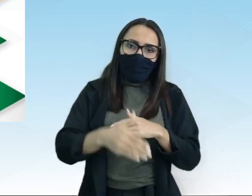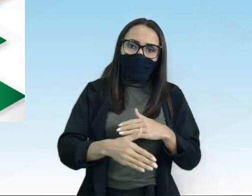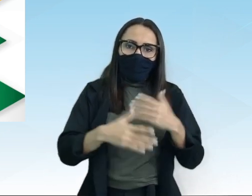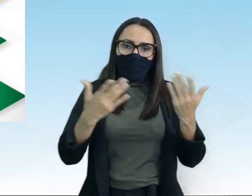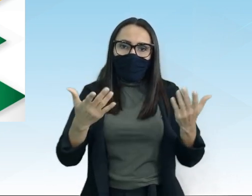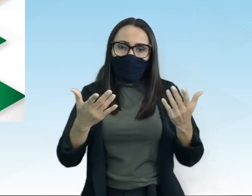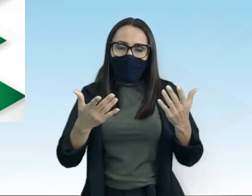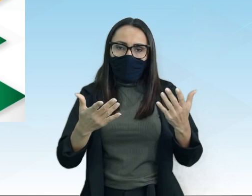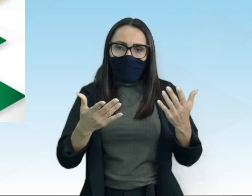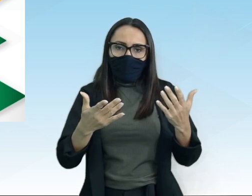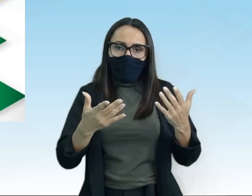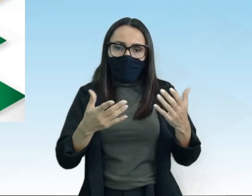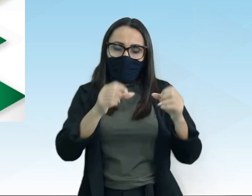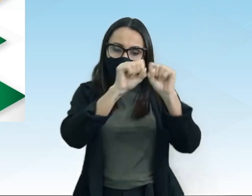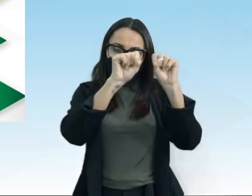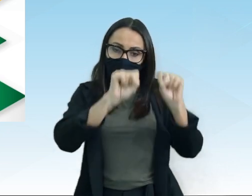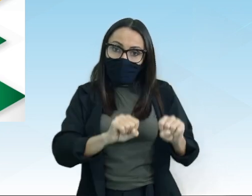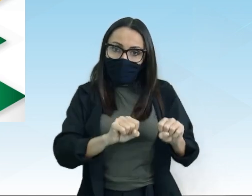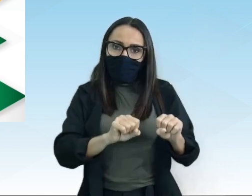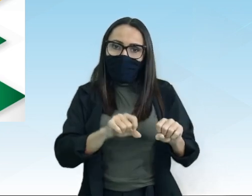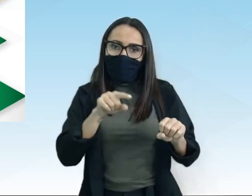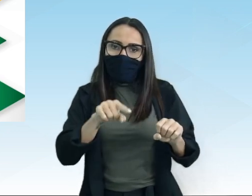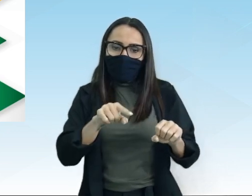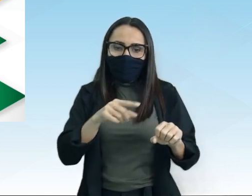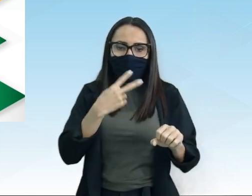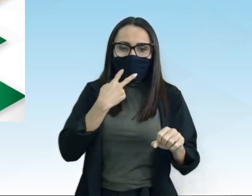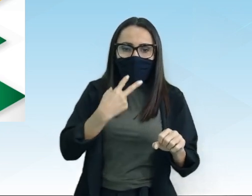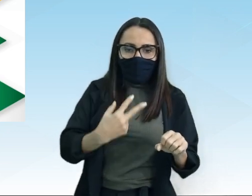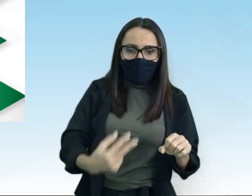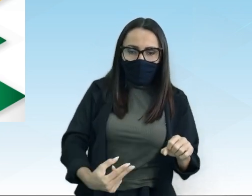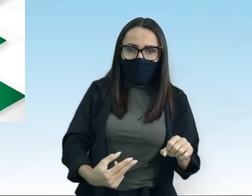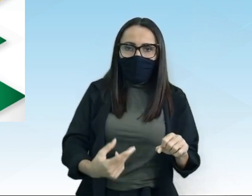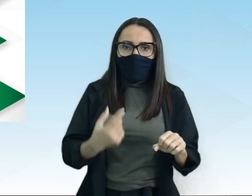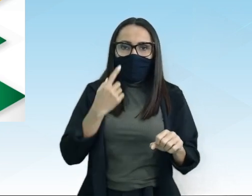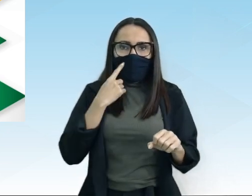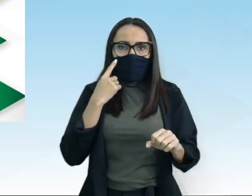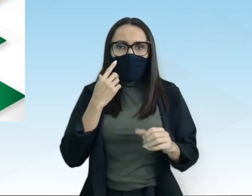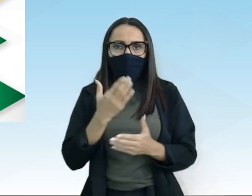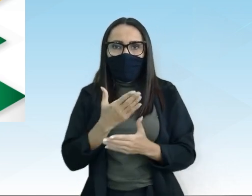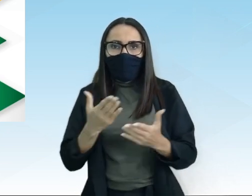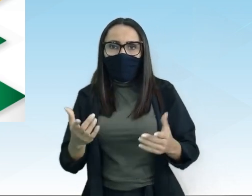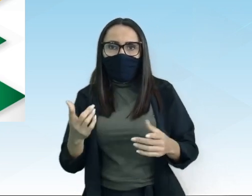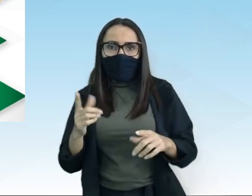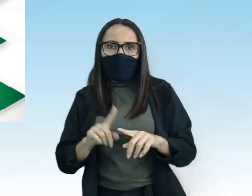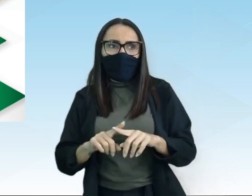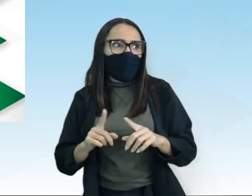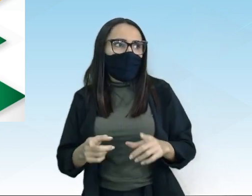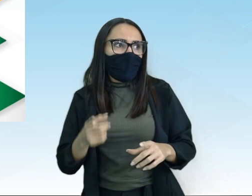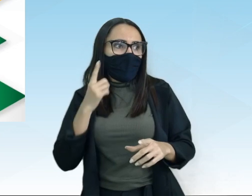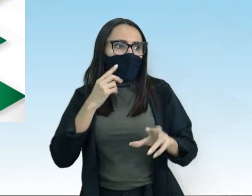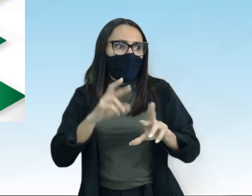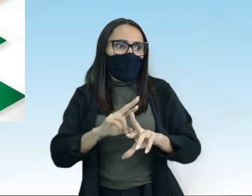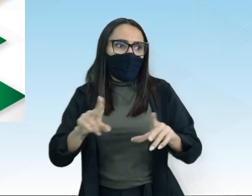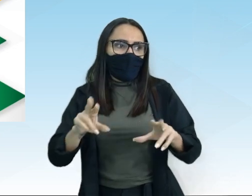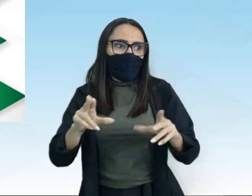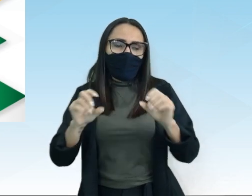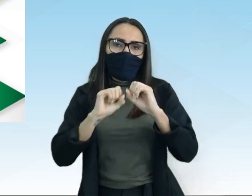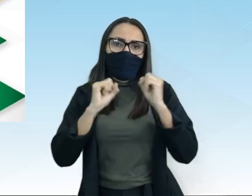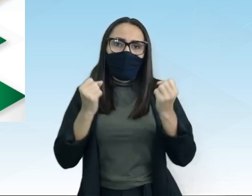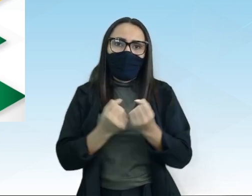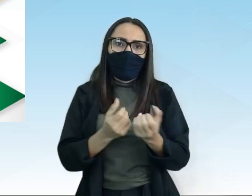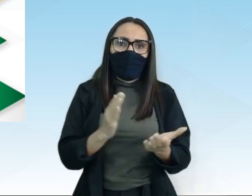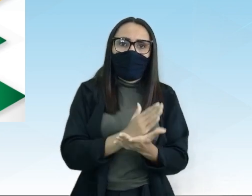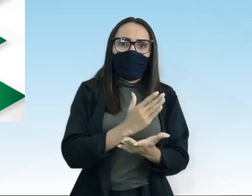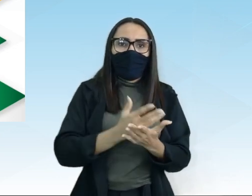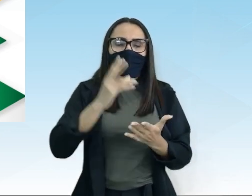padrão, culto da língua, e outras vistas de formas mais marginalizadas socialmente. Muitas